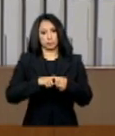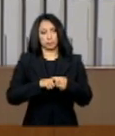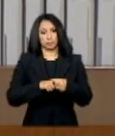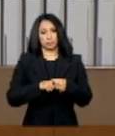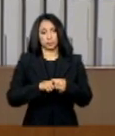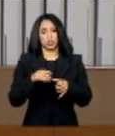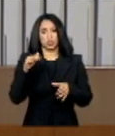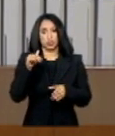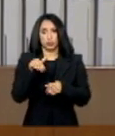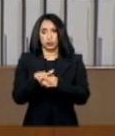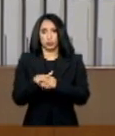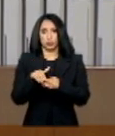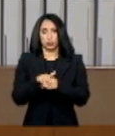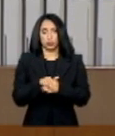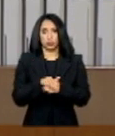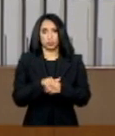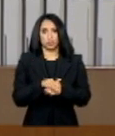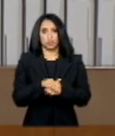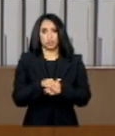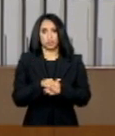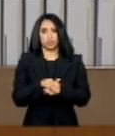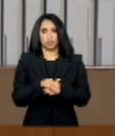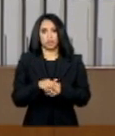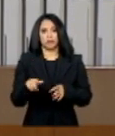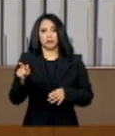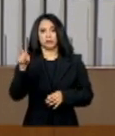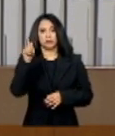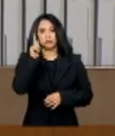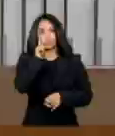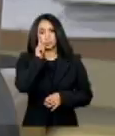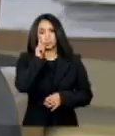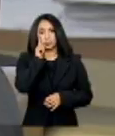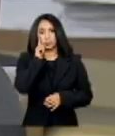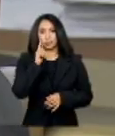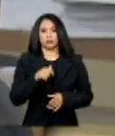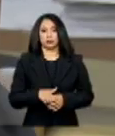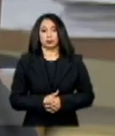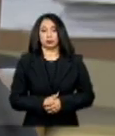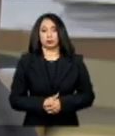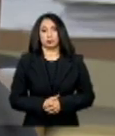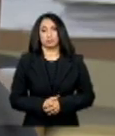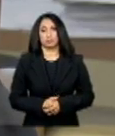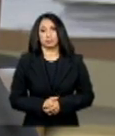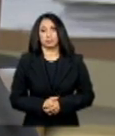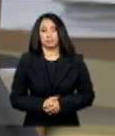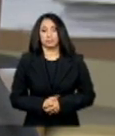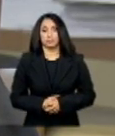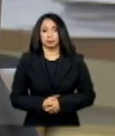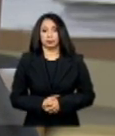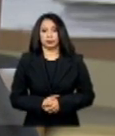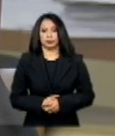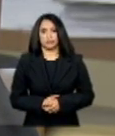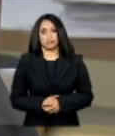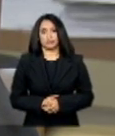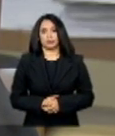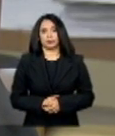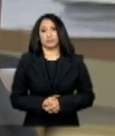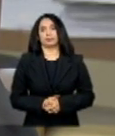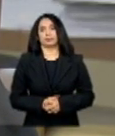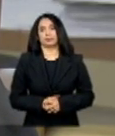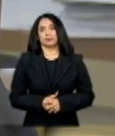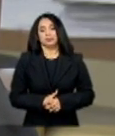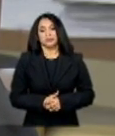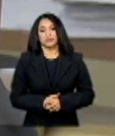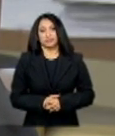voto de vossa excelência gilmar mendes para falar se o presidente trata sobre gado trata se de ação direta de inconstitucionalidade